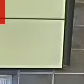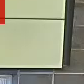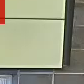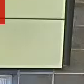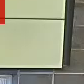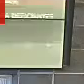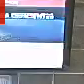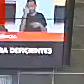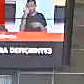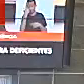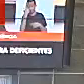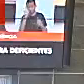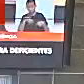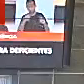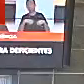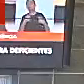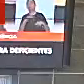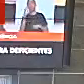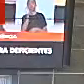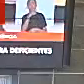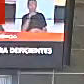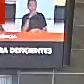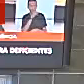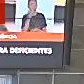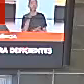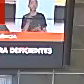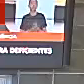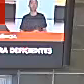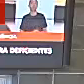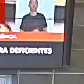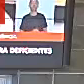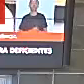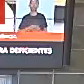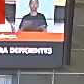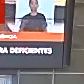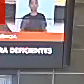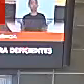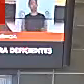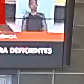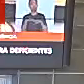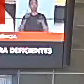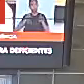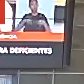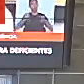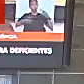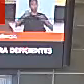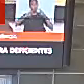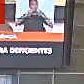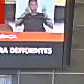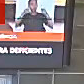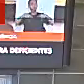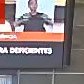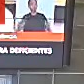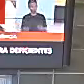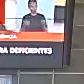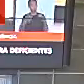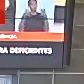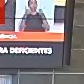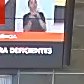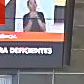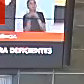isso aí. Então, não é uma coisa que nós temos. A finalidade hoje é essa, é debate, para trazer melhorias, para nós